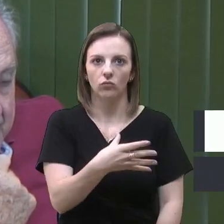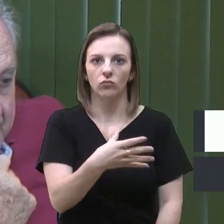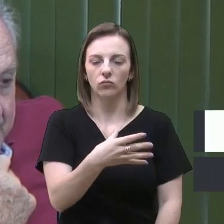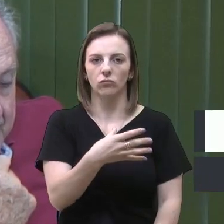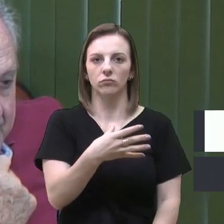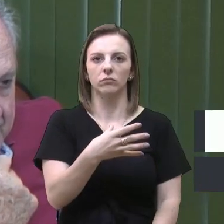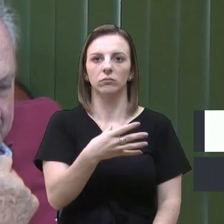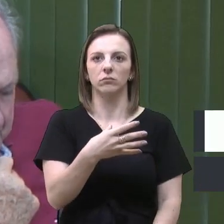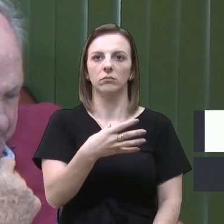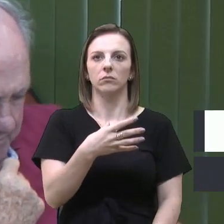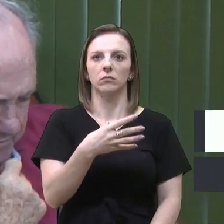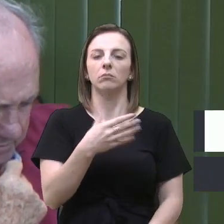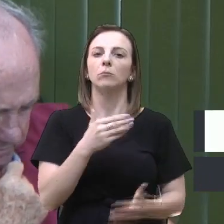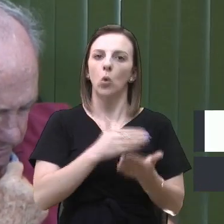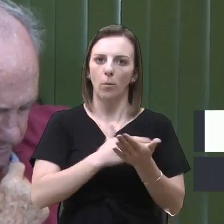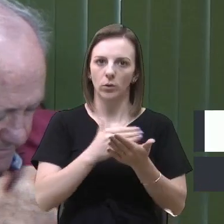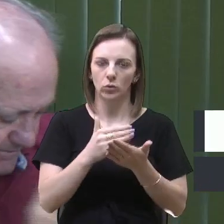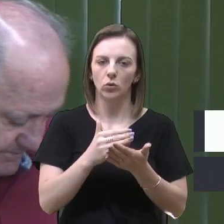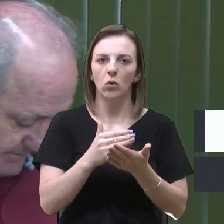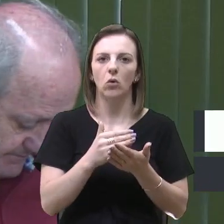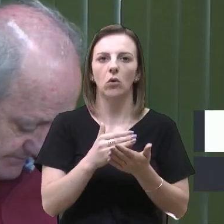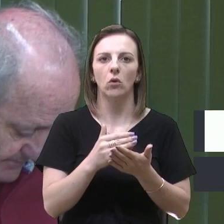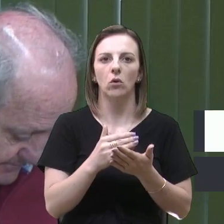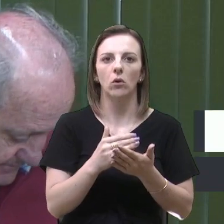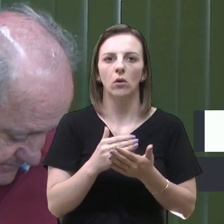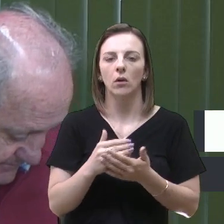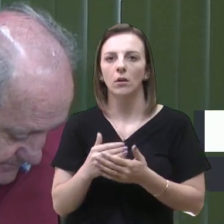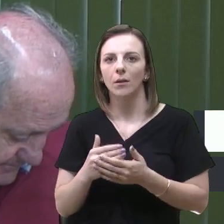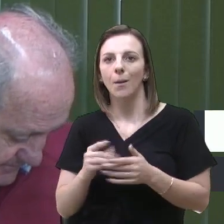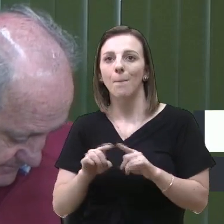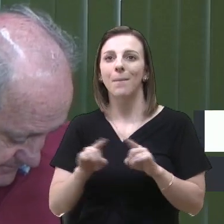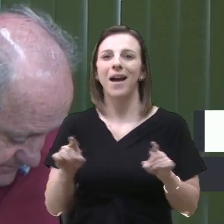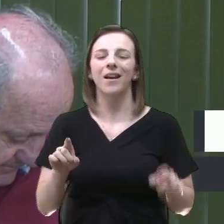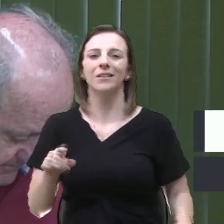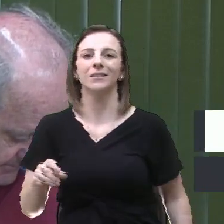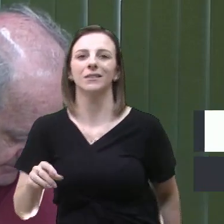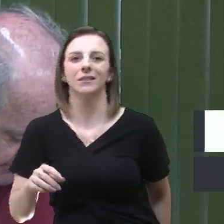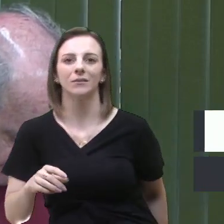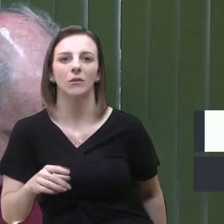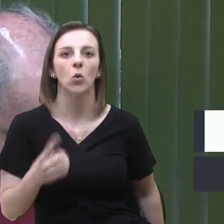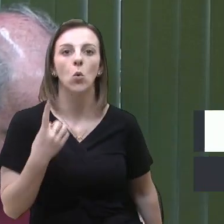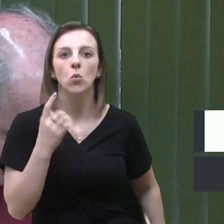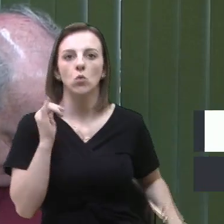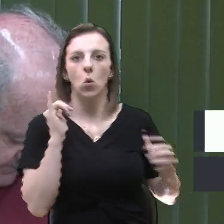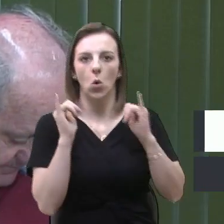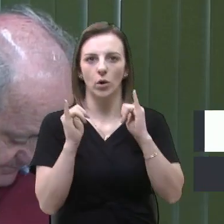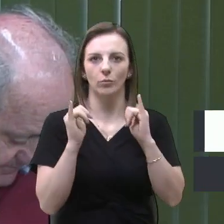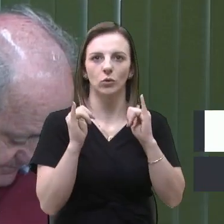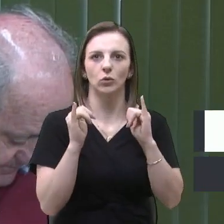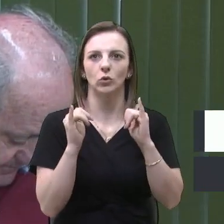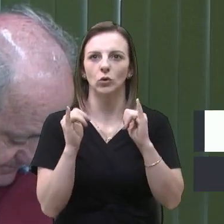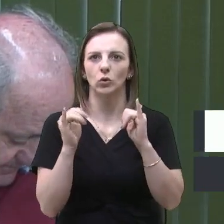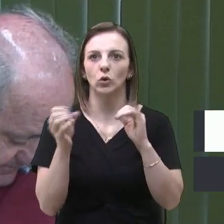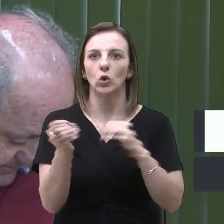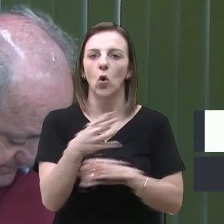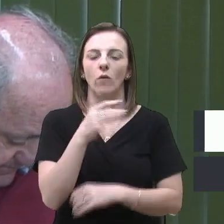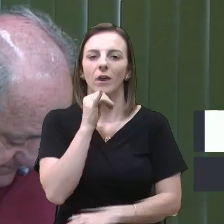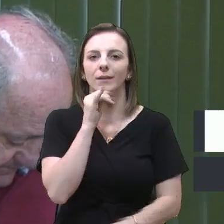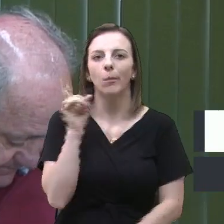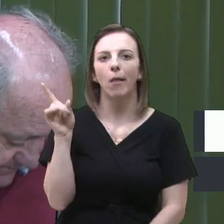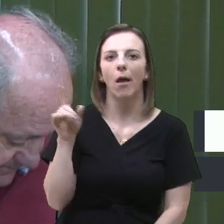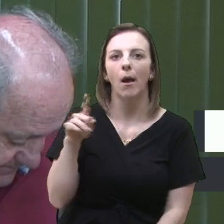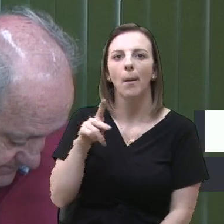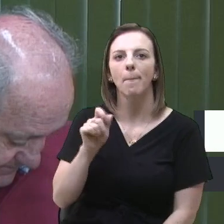novo começou. Agora também, um ônibus novo, quando as pessoas, lá no Parque Oásis, outro ônibus